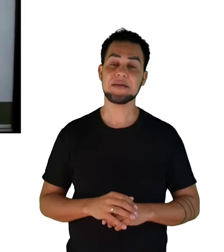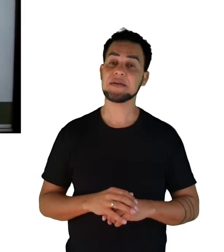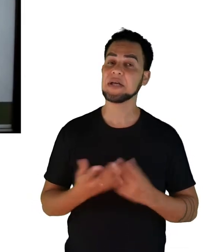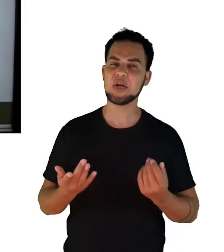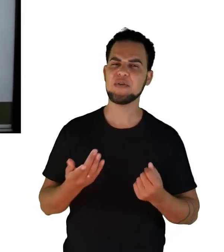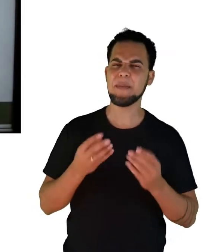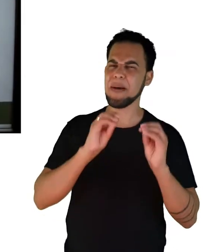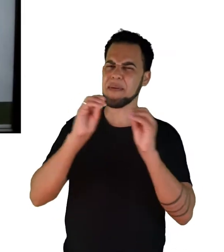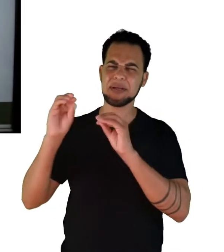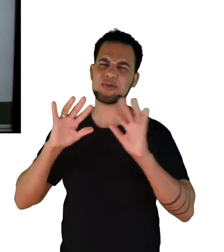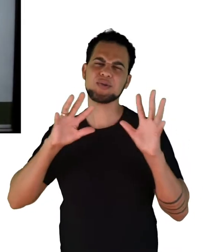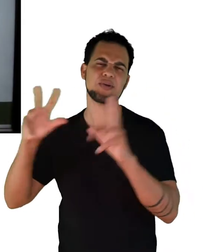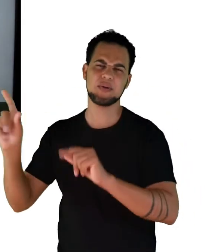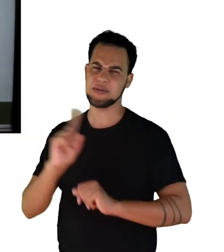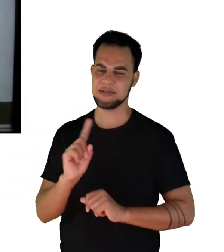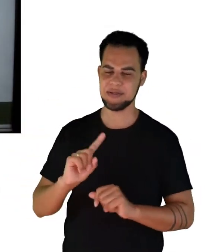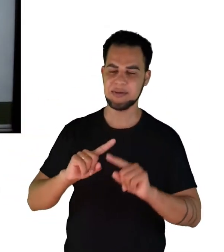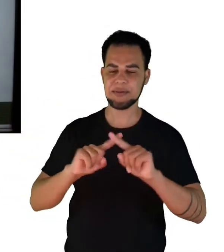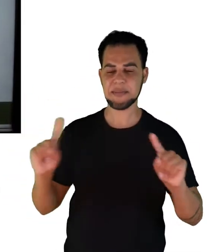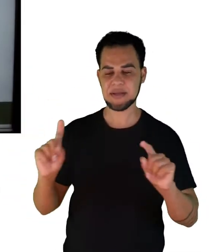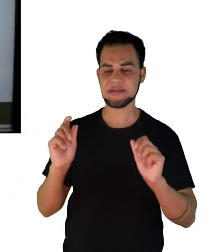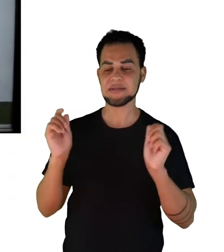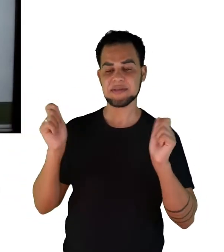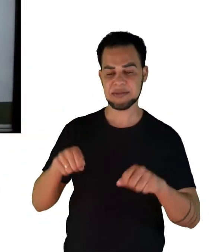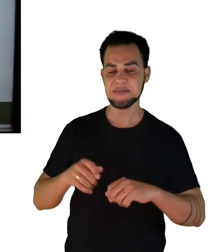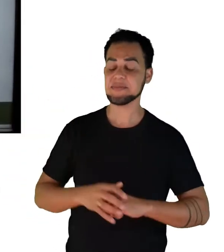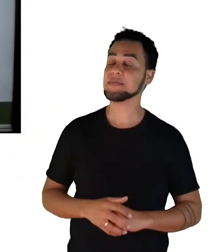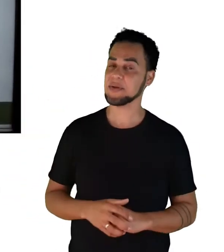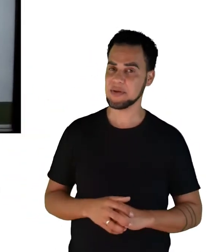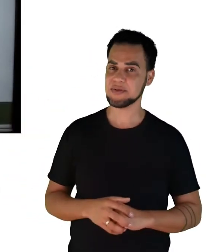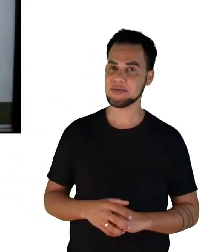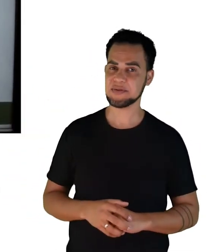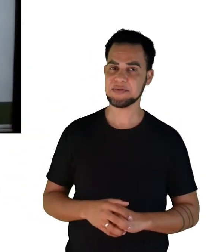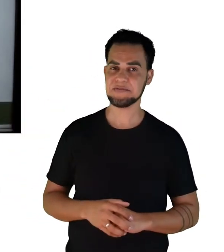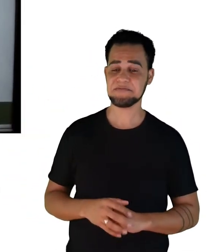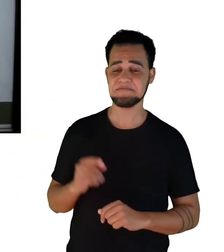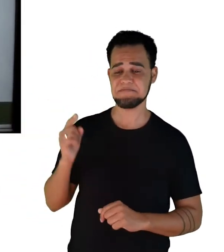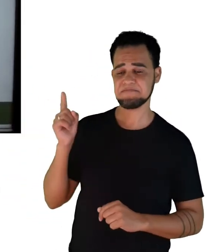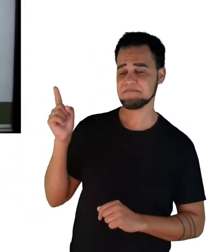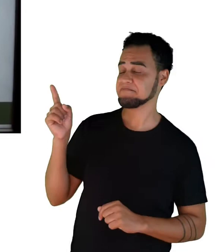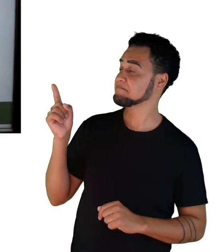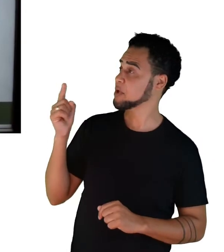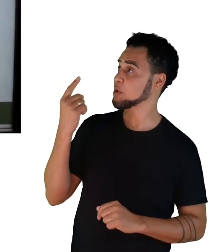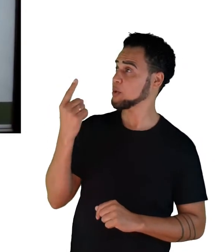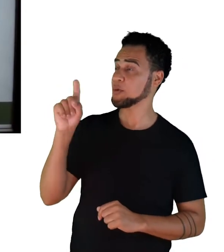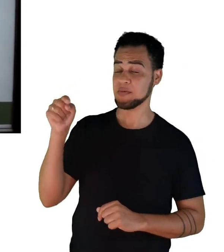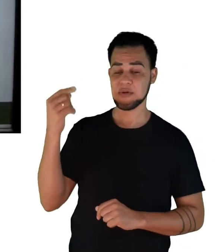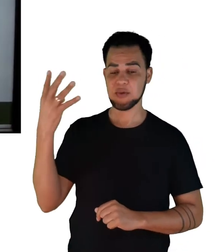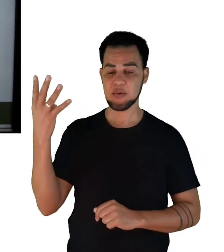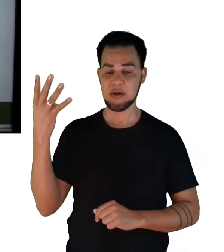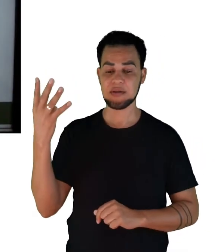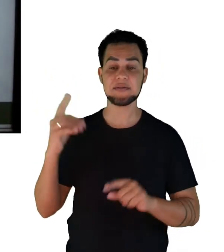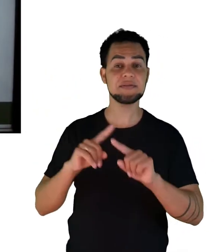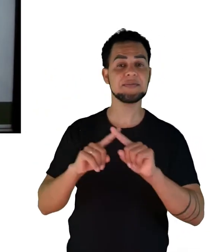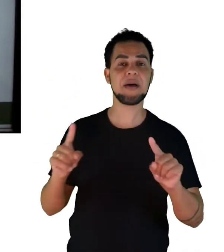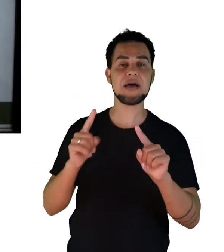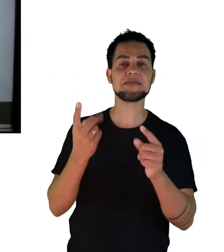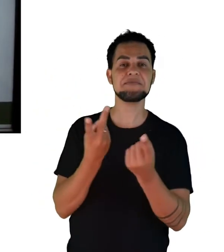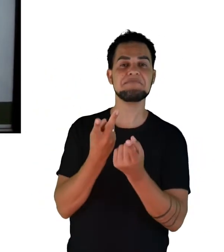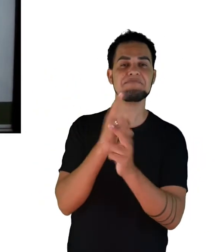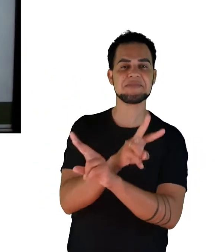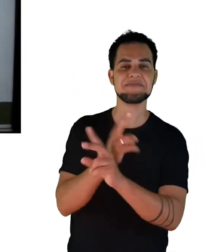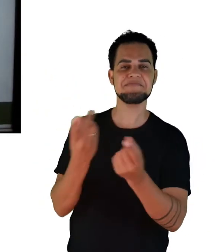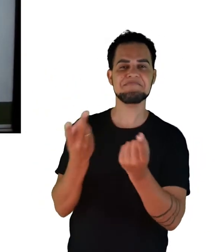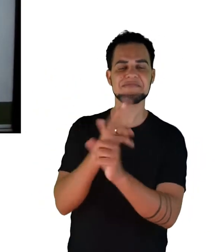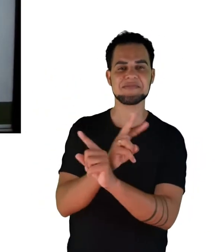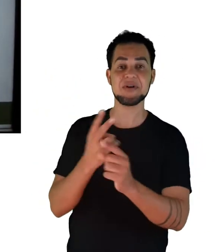ideia é que as posições serão 1 e 4, mas, na verdade, ou se não, eu coloco 4